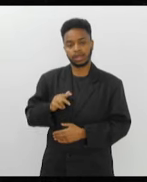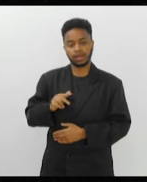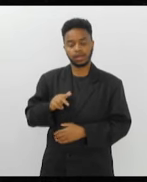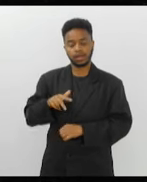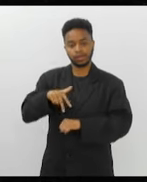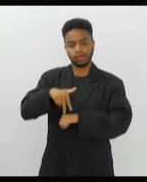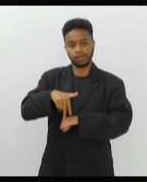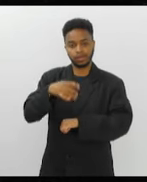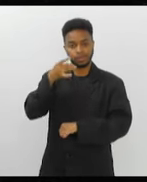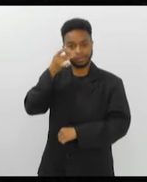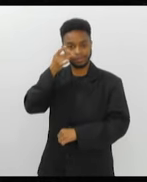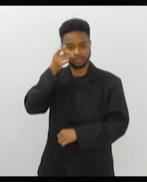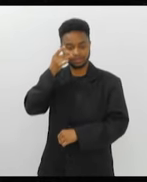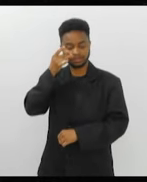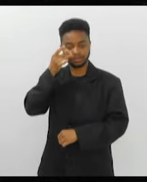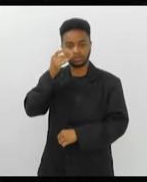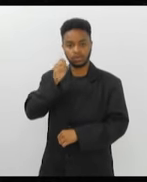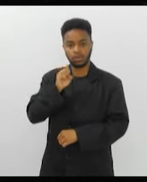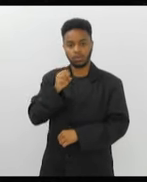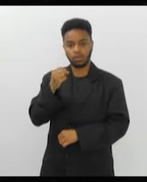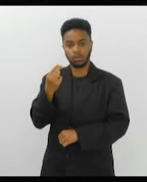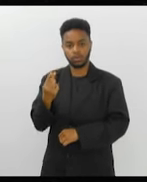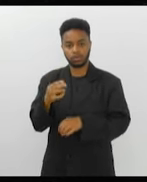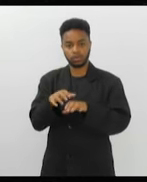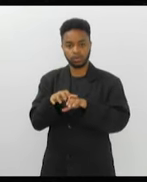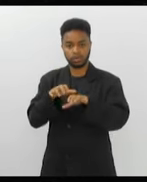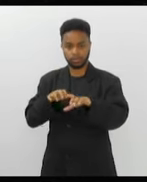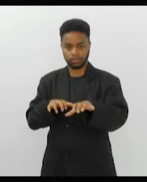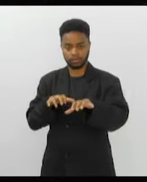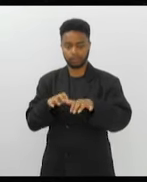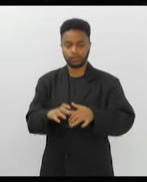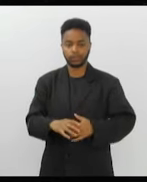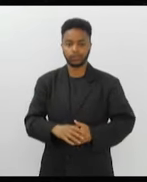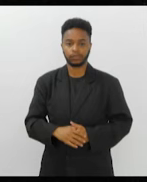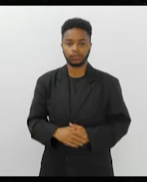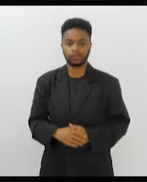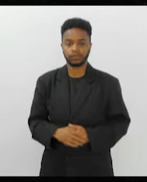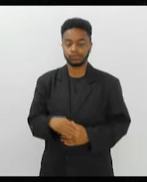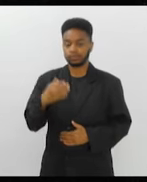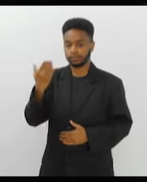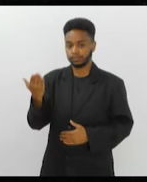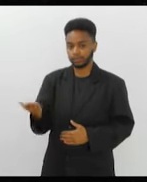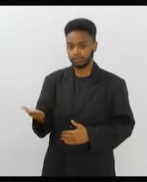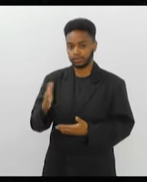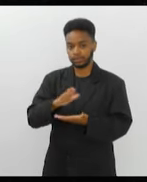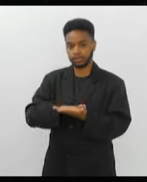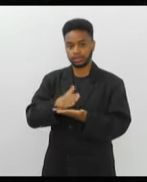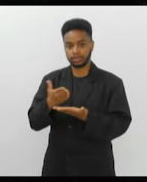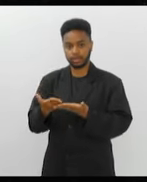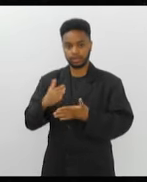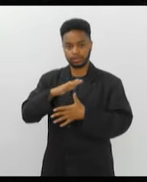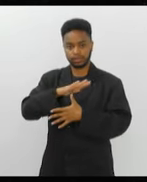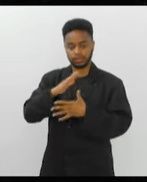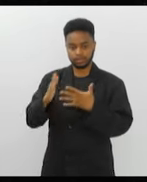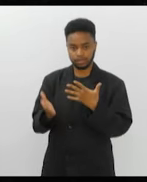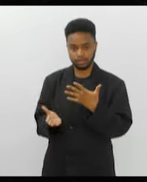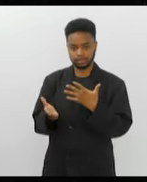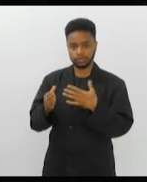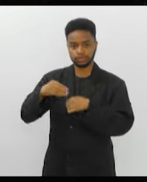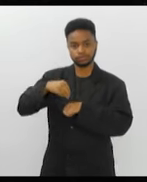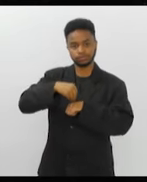forma presencial e remota, senhor intérprete da língua de